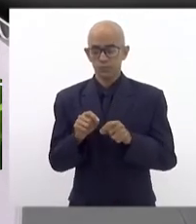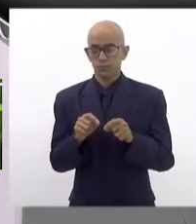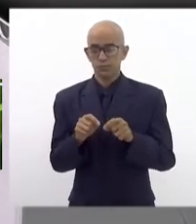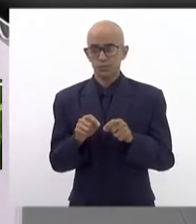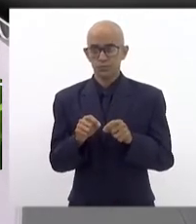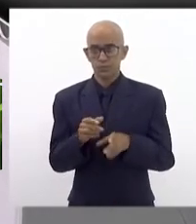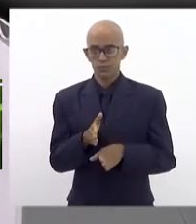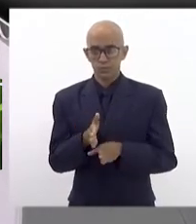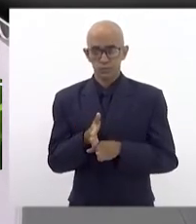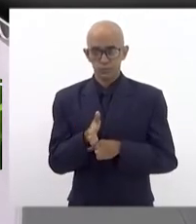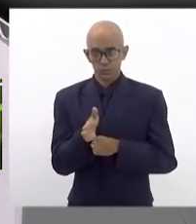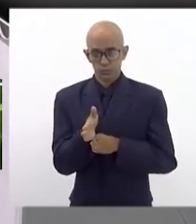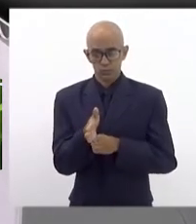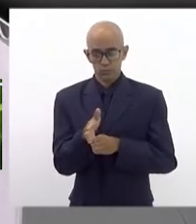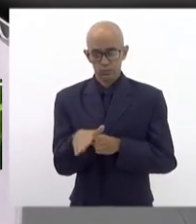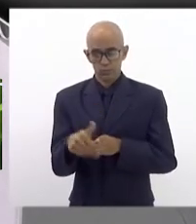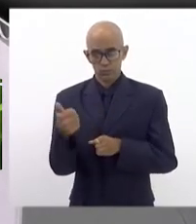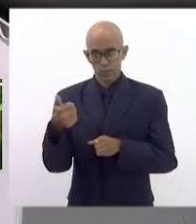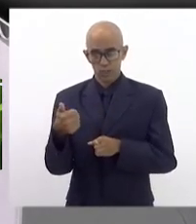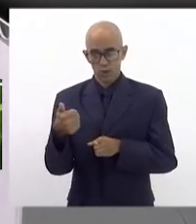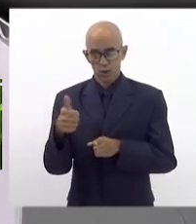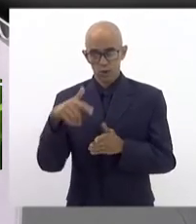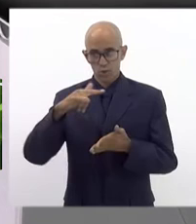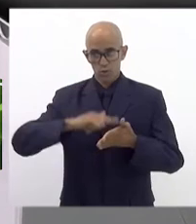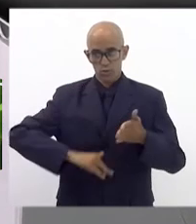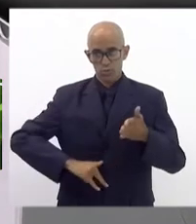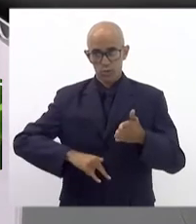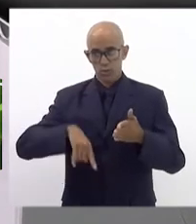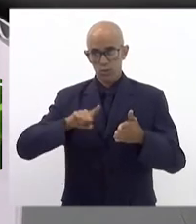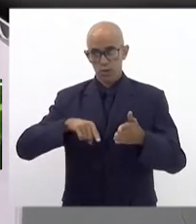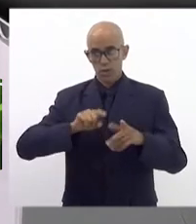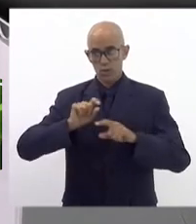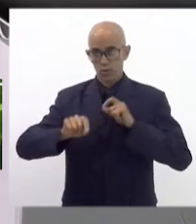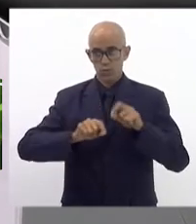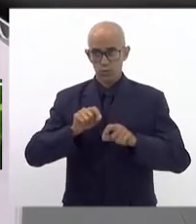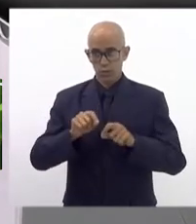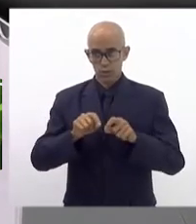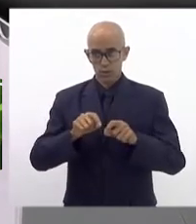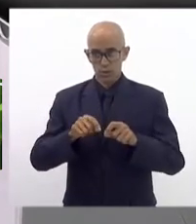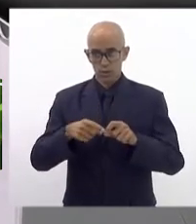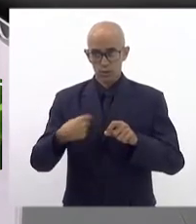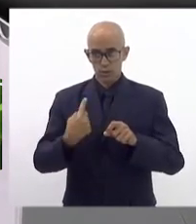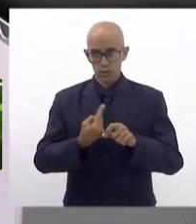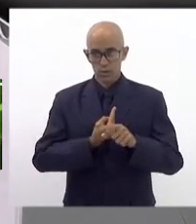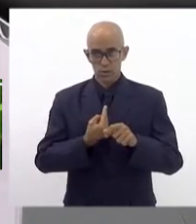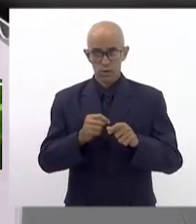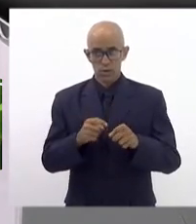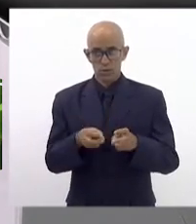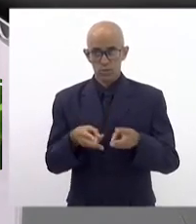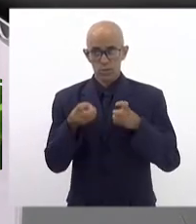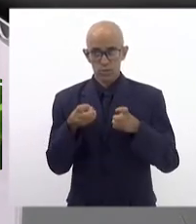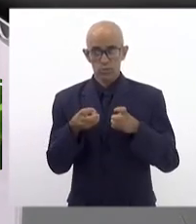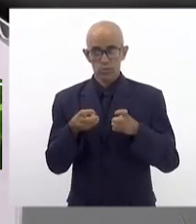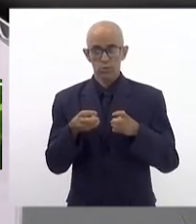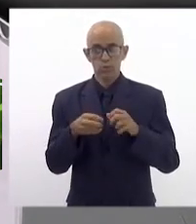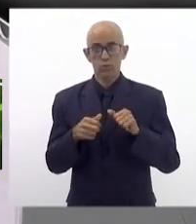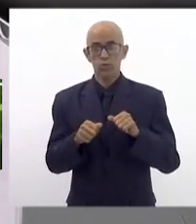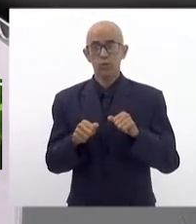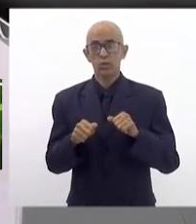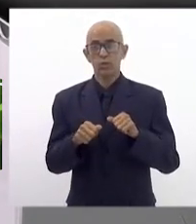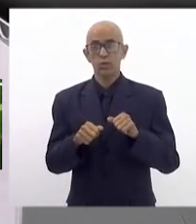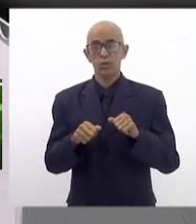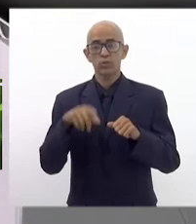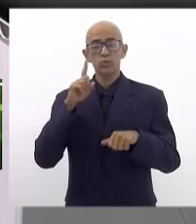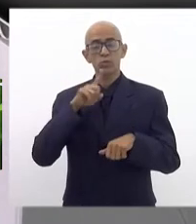equilíbrio maior no documento, seria a gente considerar o campo daquilo que os americanos chamam de